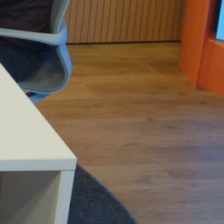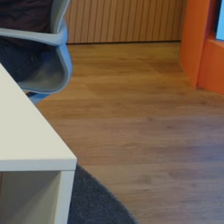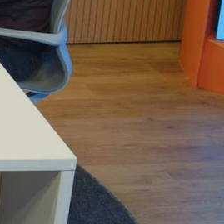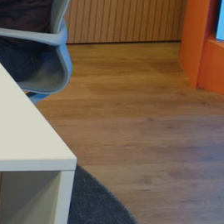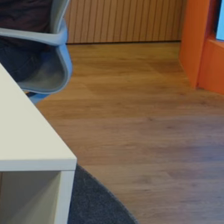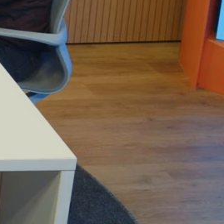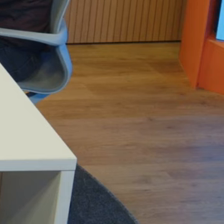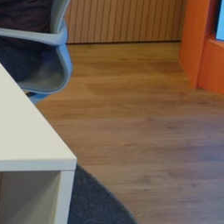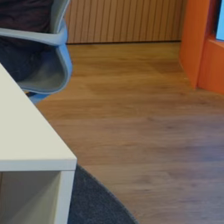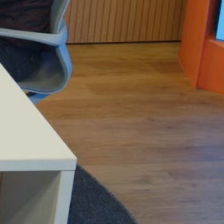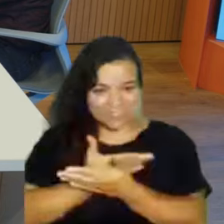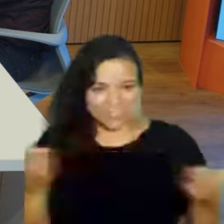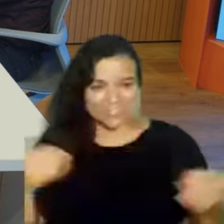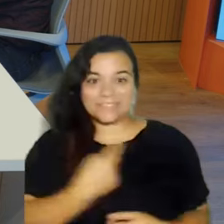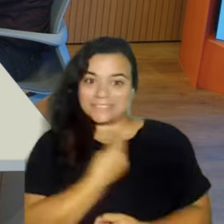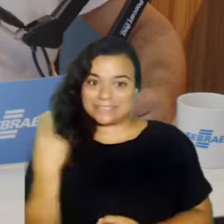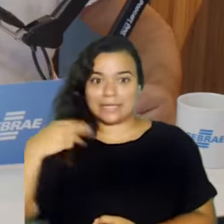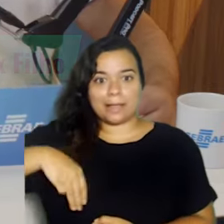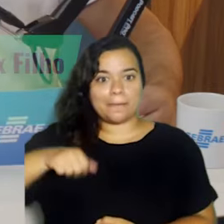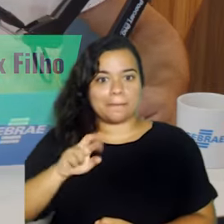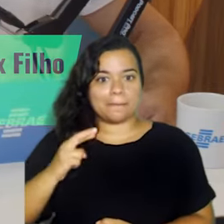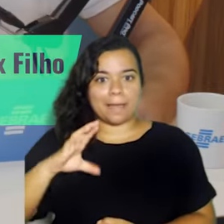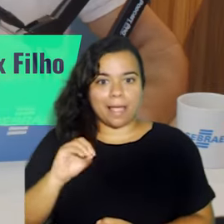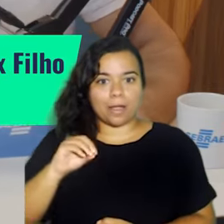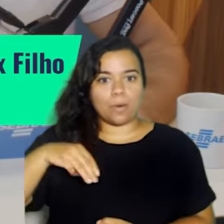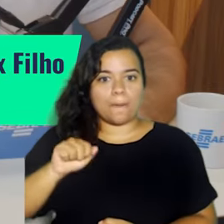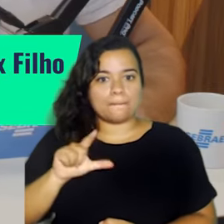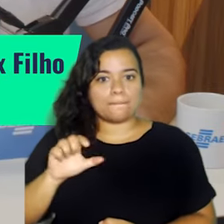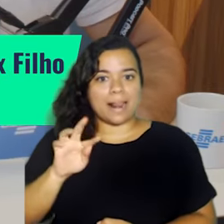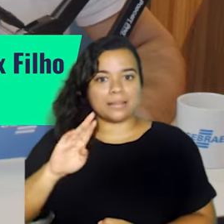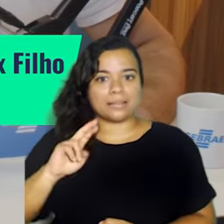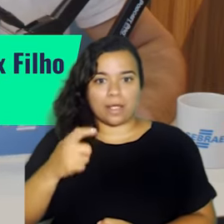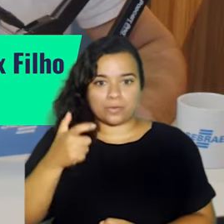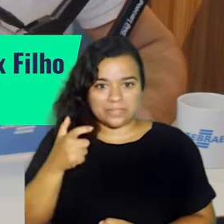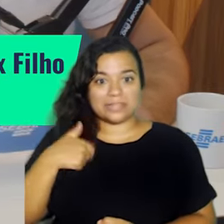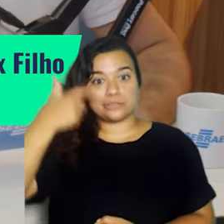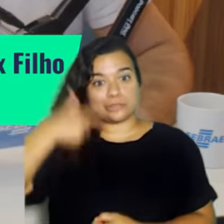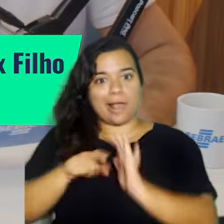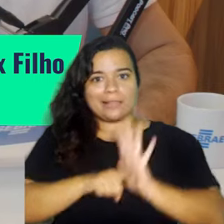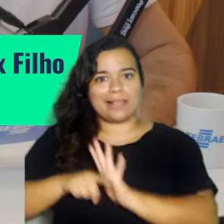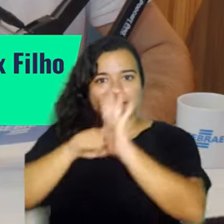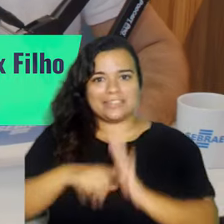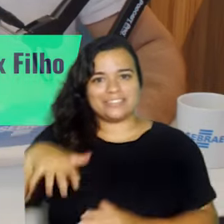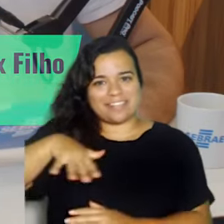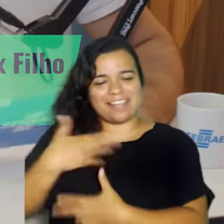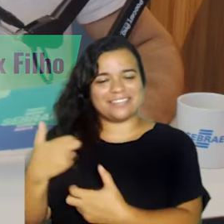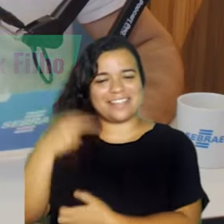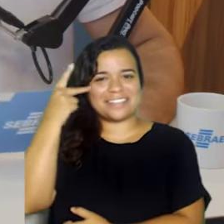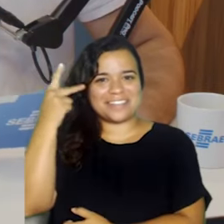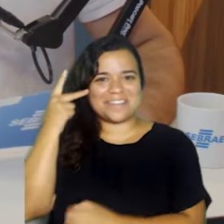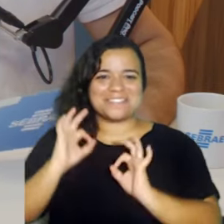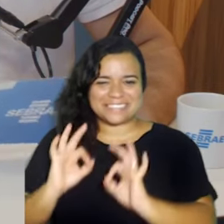Olá boa noite sejam bem-vindos meu nome é Marco malat eu sou Analista de negócios do sebrai São Paulo e vou estar com vocês hoje